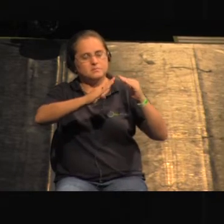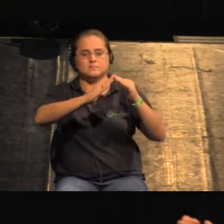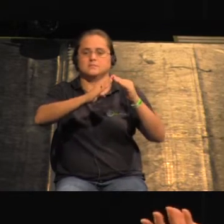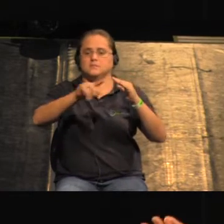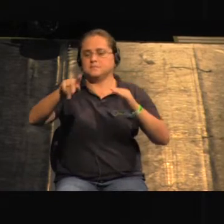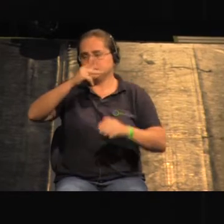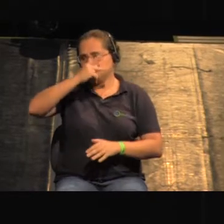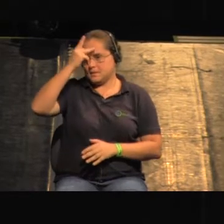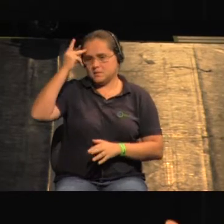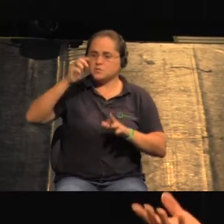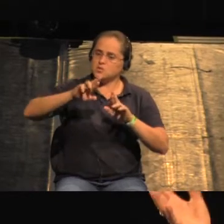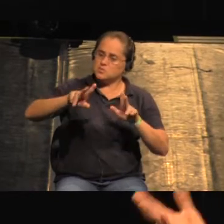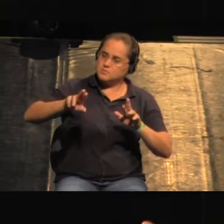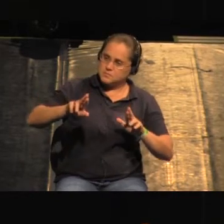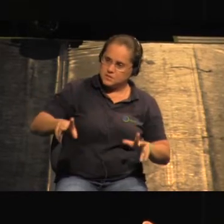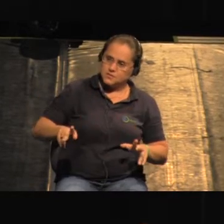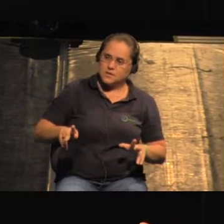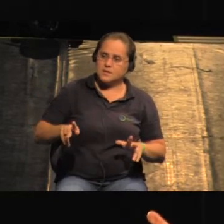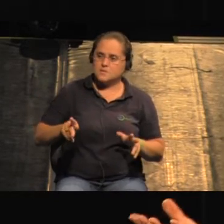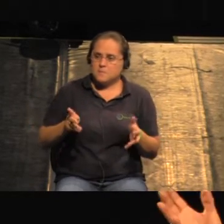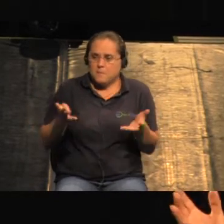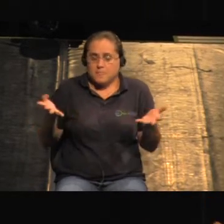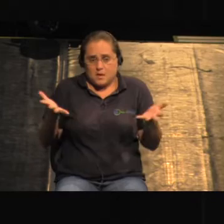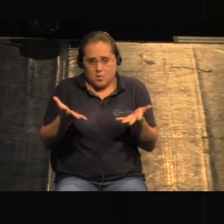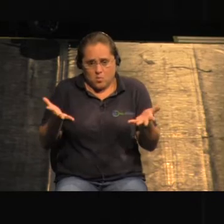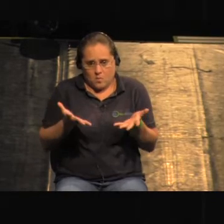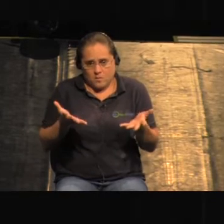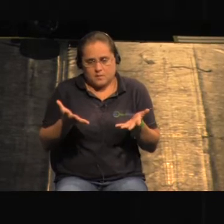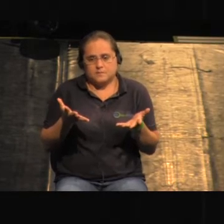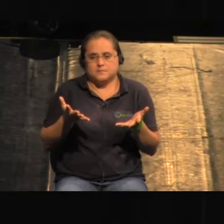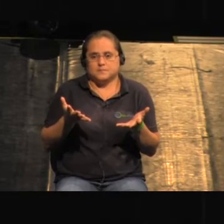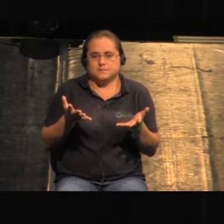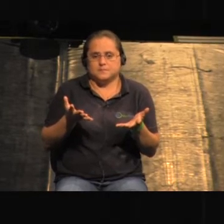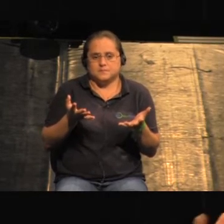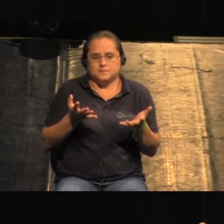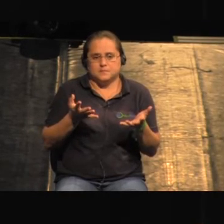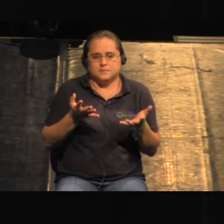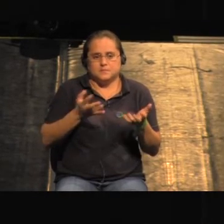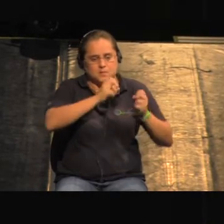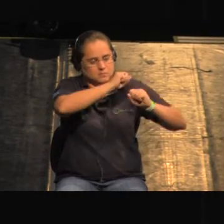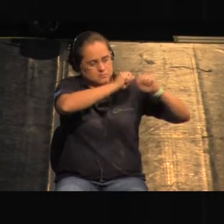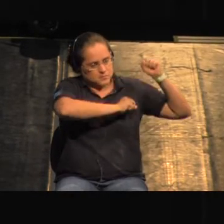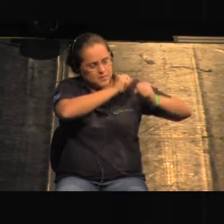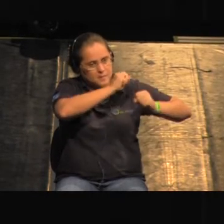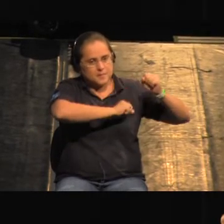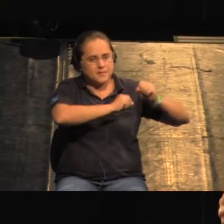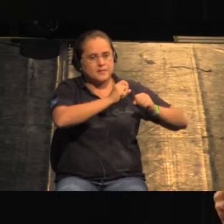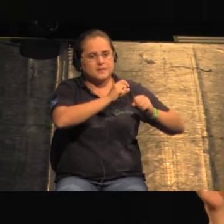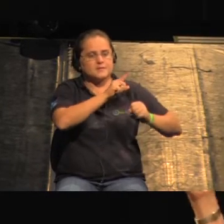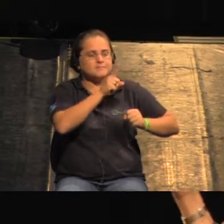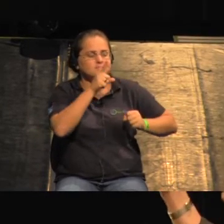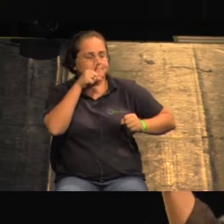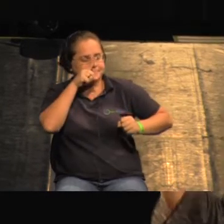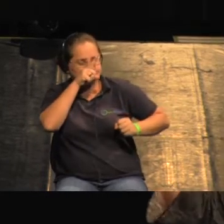moradias dessas pessoas de diferentes classes. E agora as fábricas não são